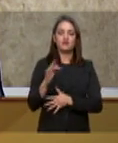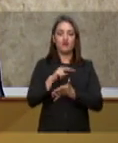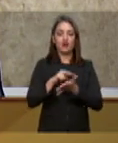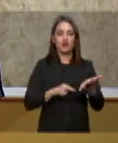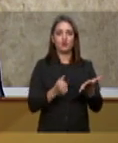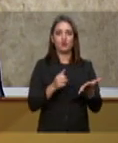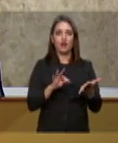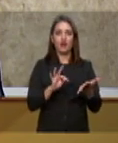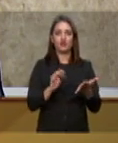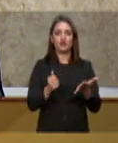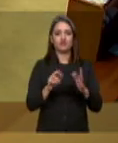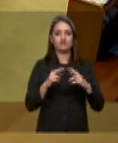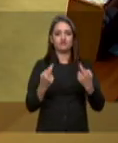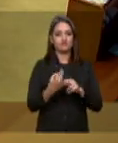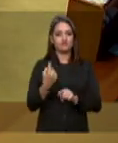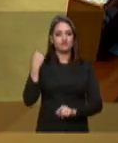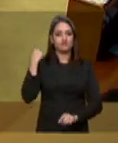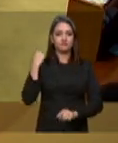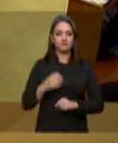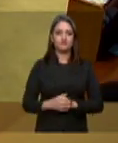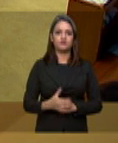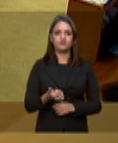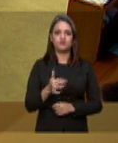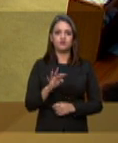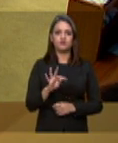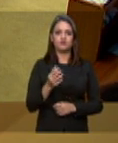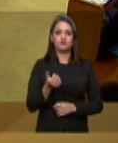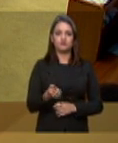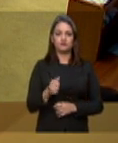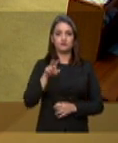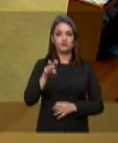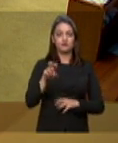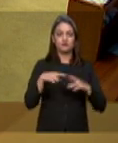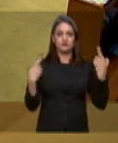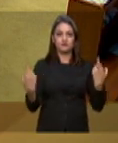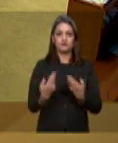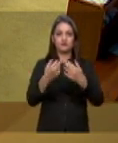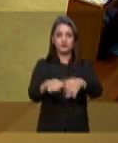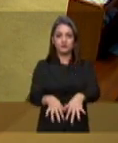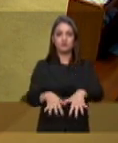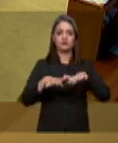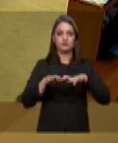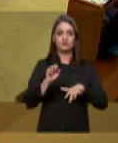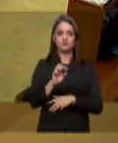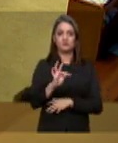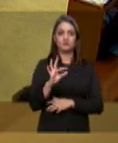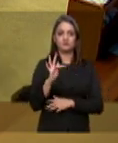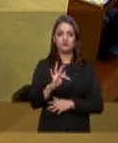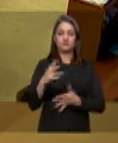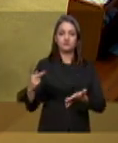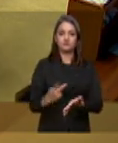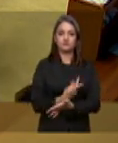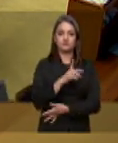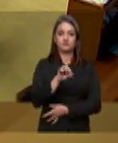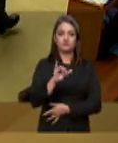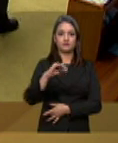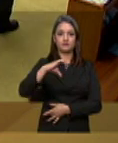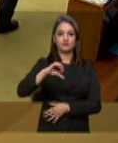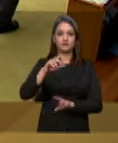sessão anterior. Ata da quinta sessão ordinária do plenário do Supremo Tribunal Federal, realizada em 9 de